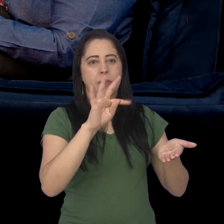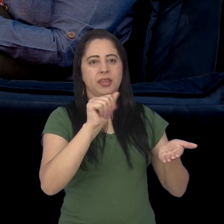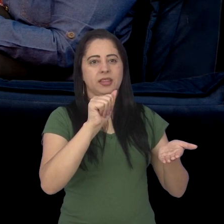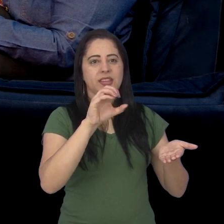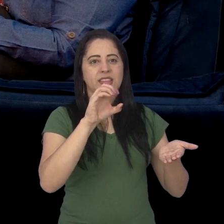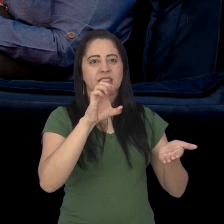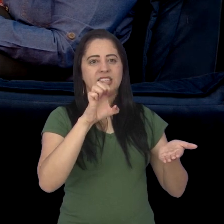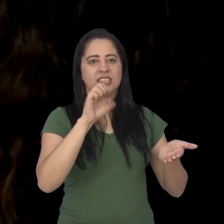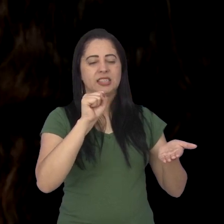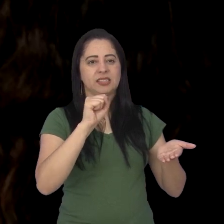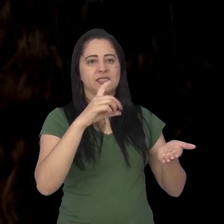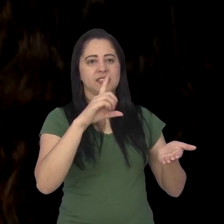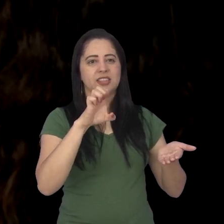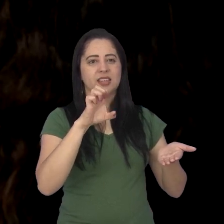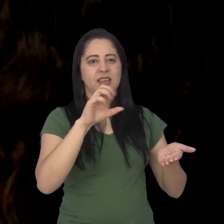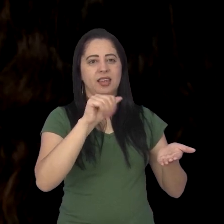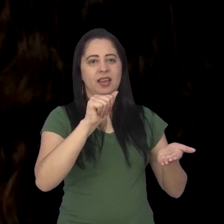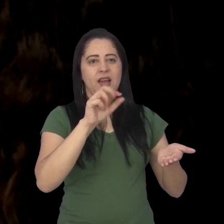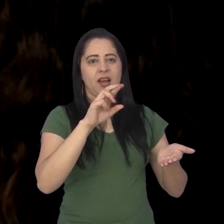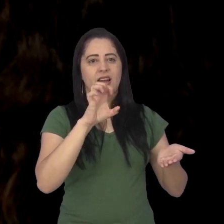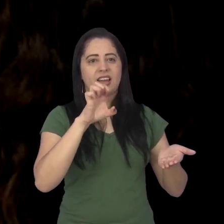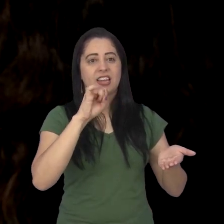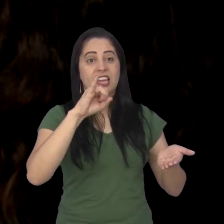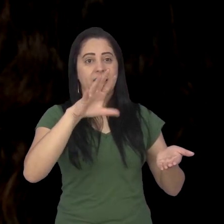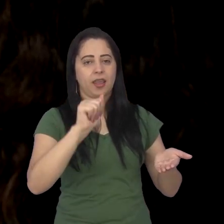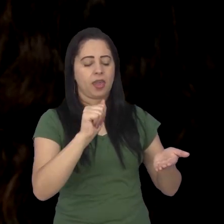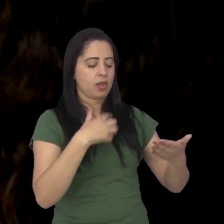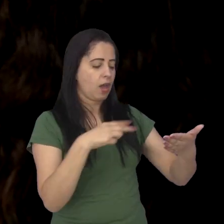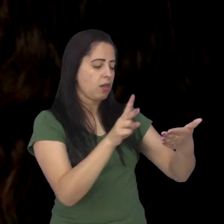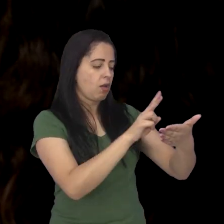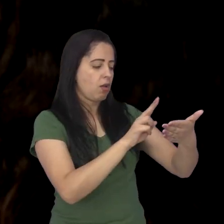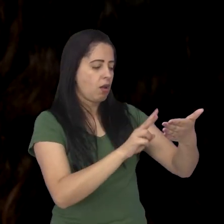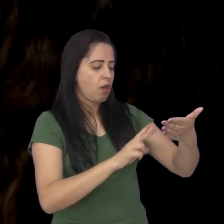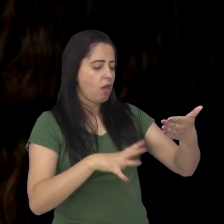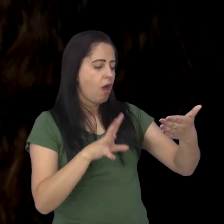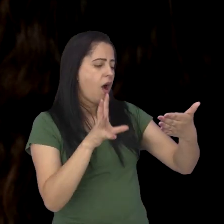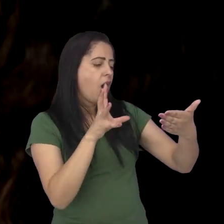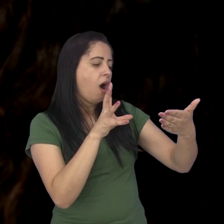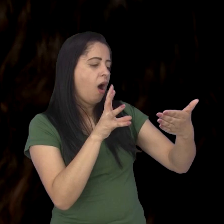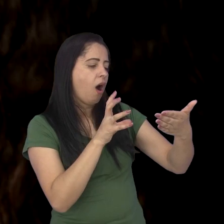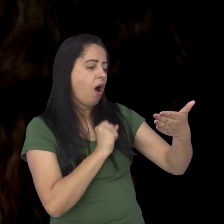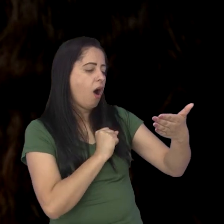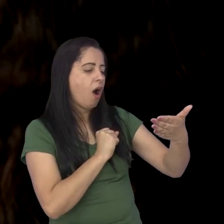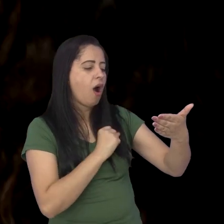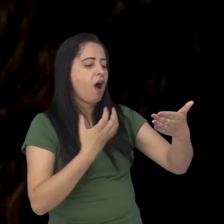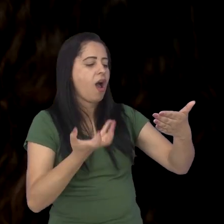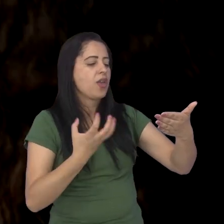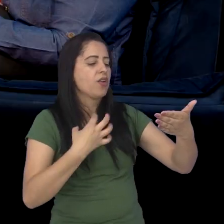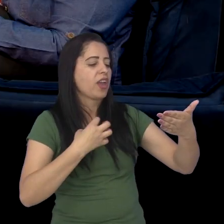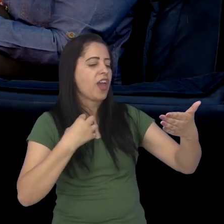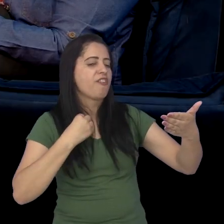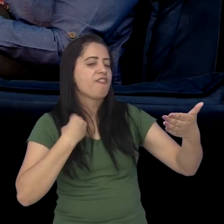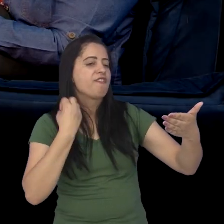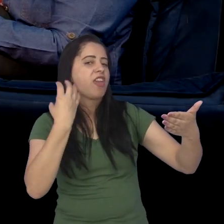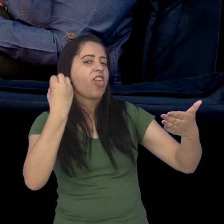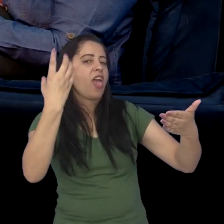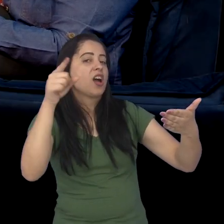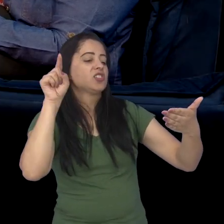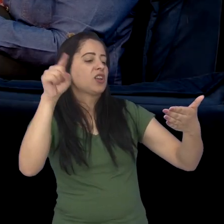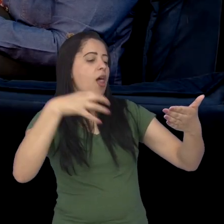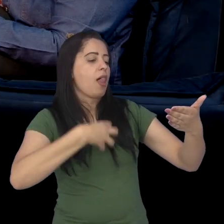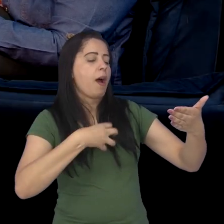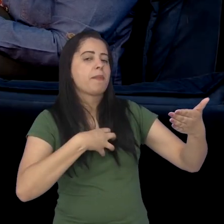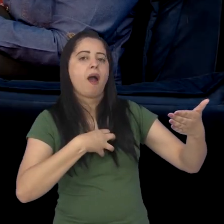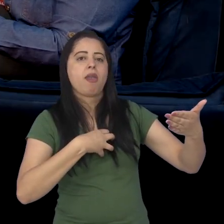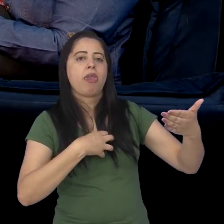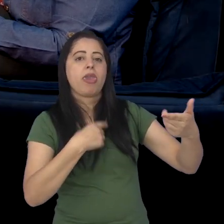sendo obrigada a ler, foi o Capitães de Areia do Jorge Amado. Esse eu fiquei apaixonada e eu